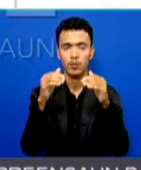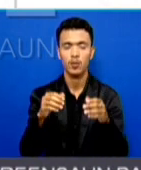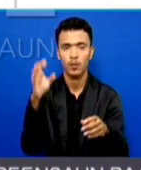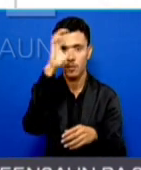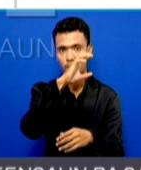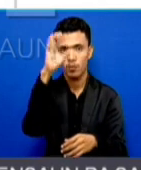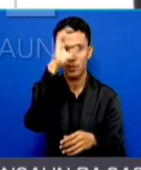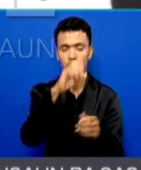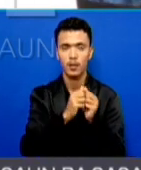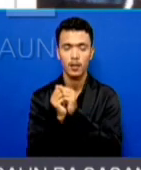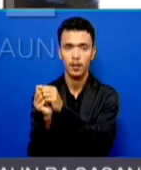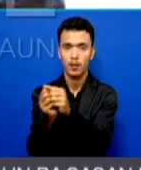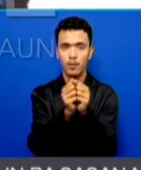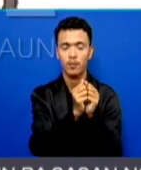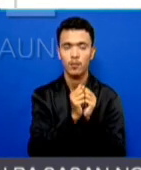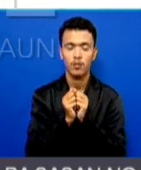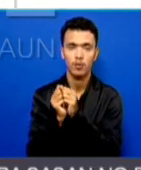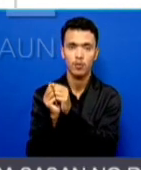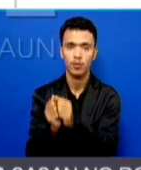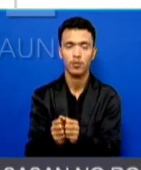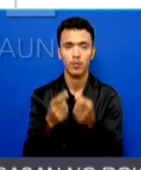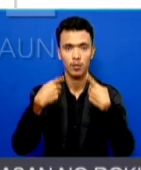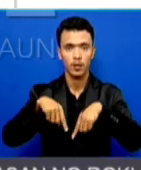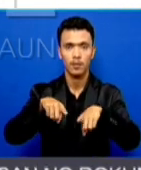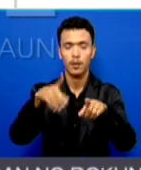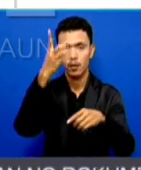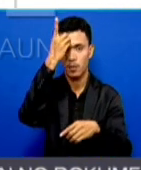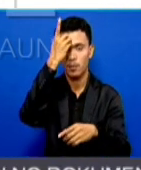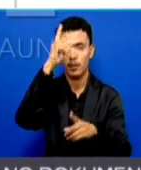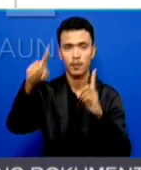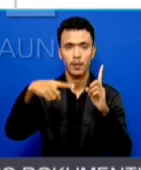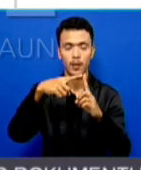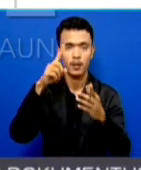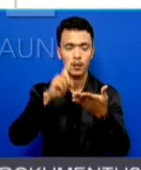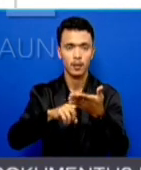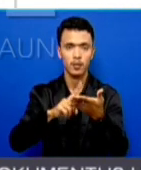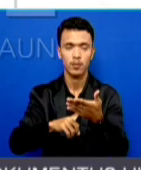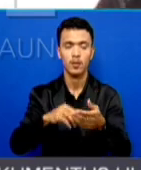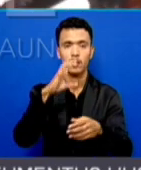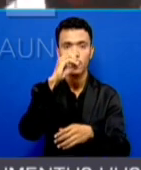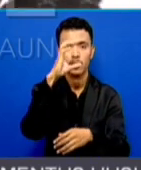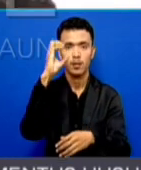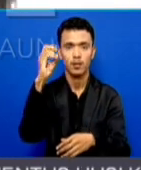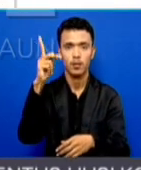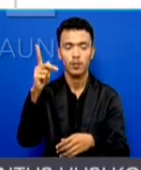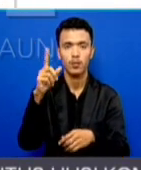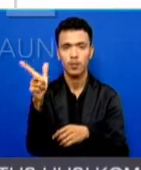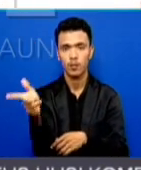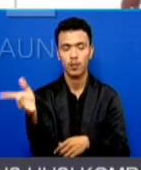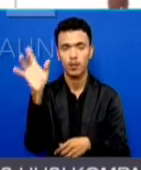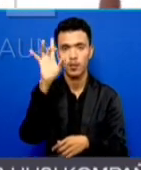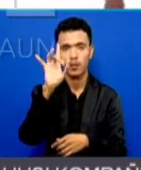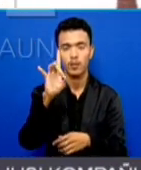consensos. Também tem que ter consensos para tomar Dubai, vai ir a discutir COP28.